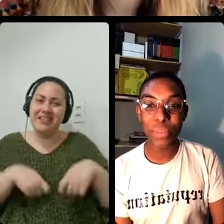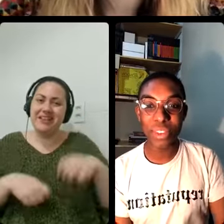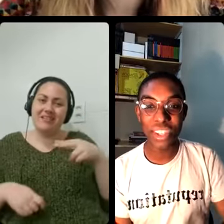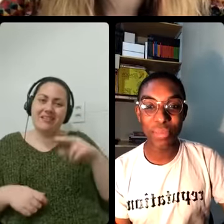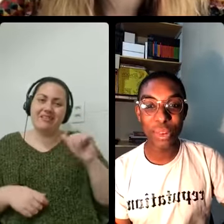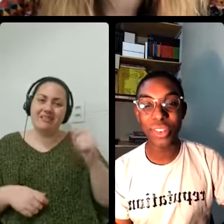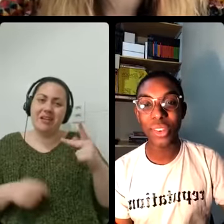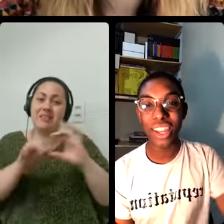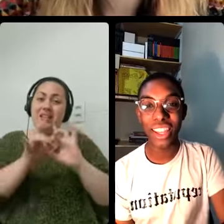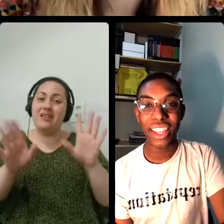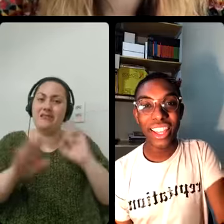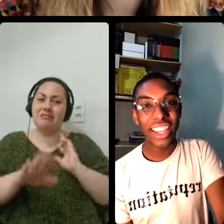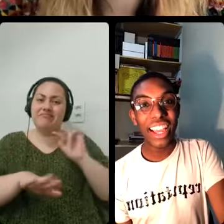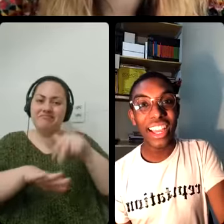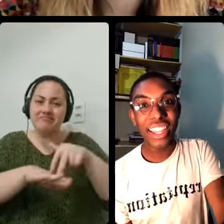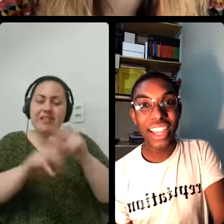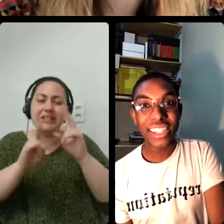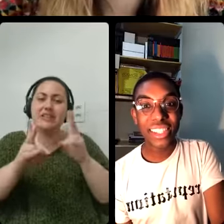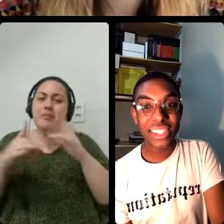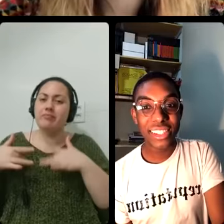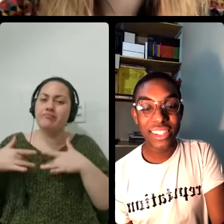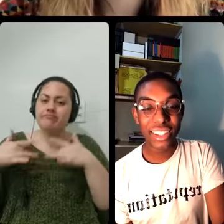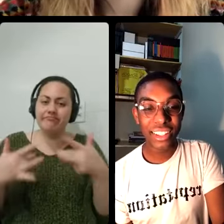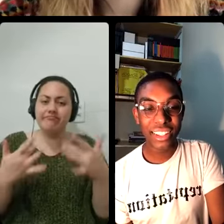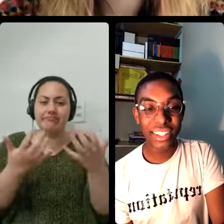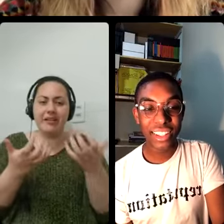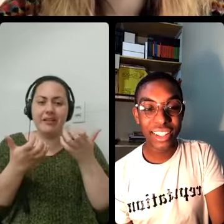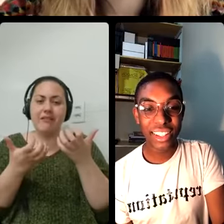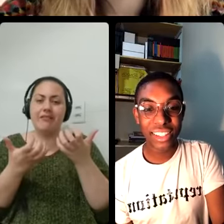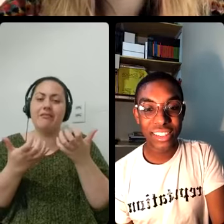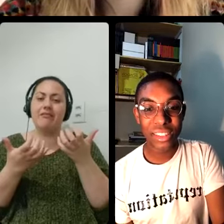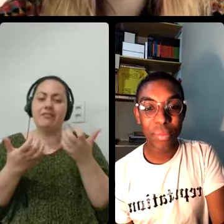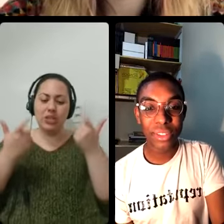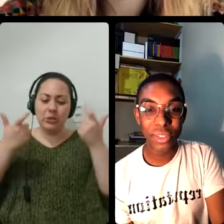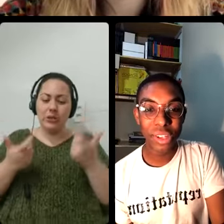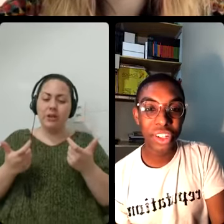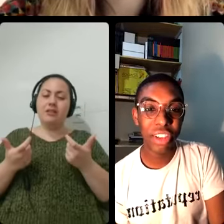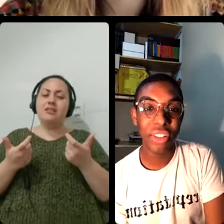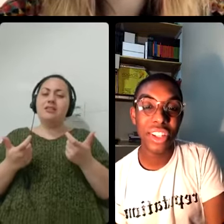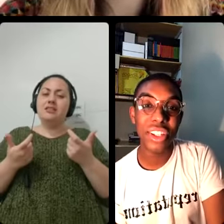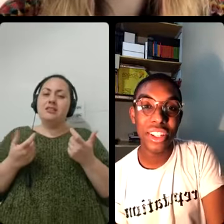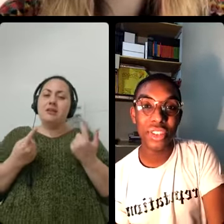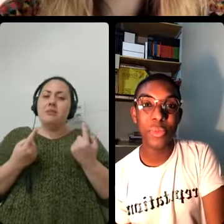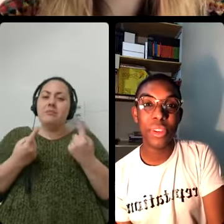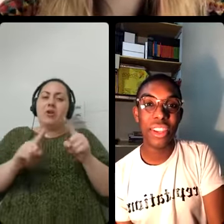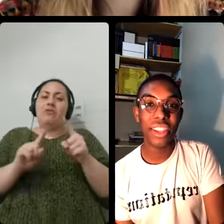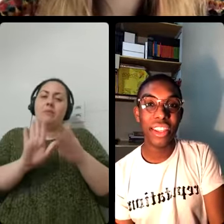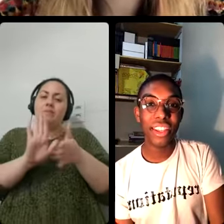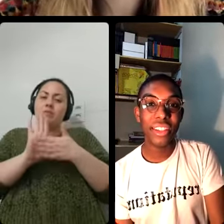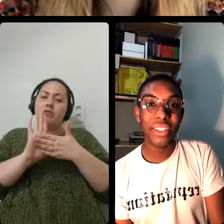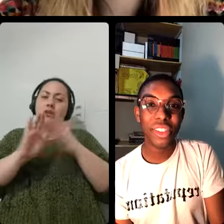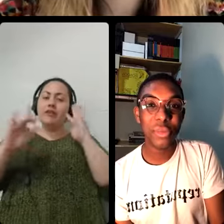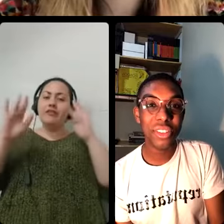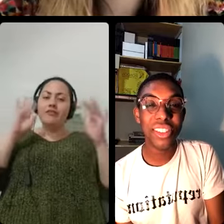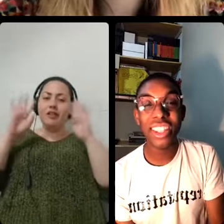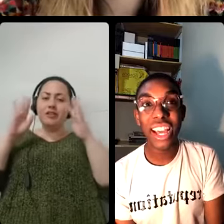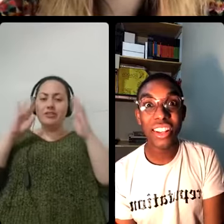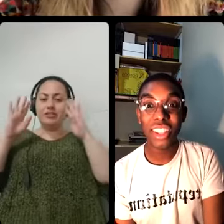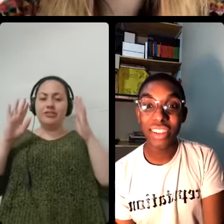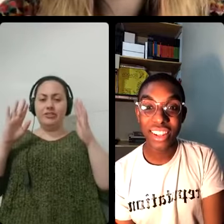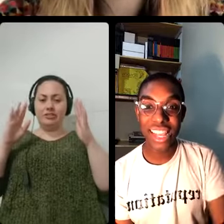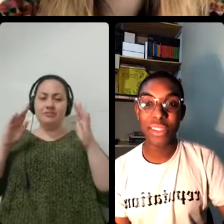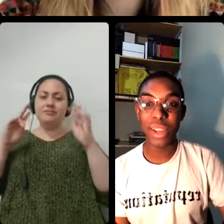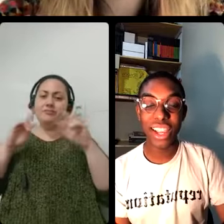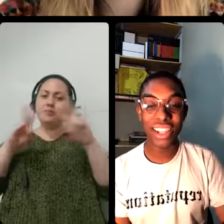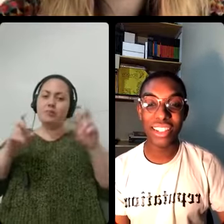NAP sempre disposto a criar esses espaços da gente refletir sobre a sociedade.